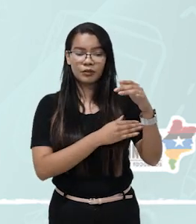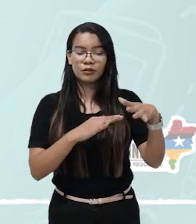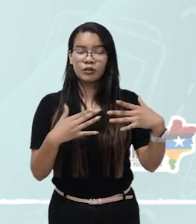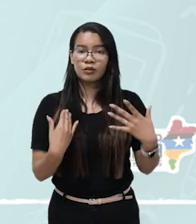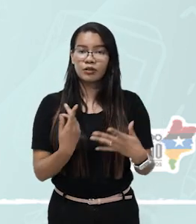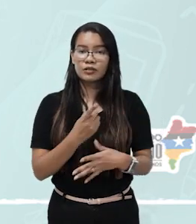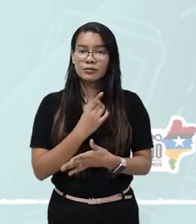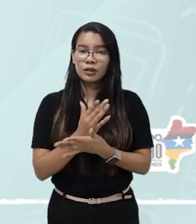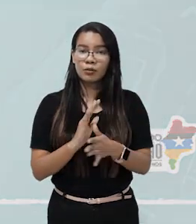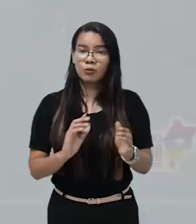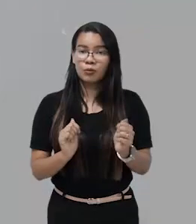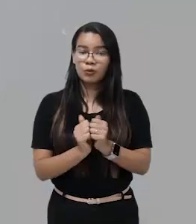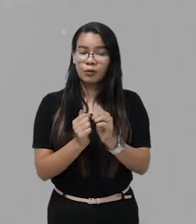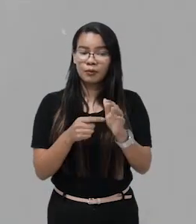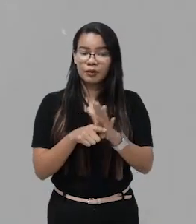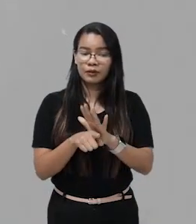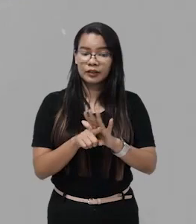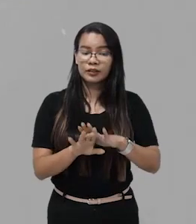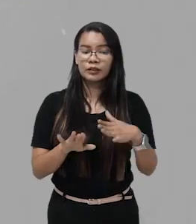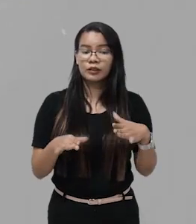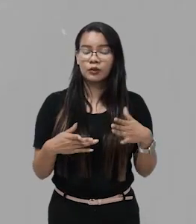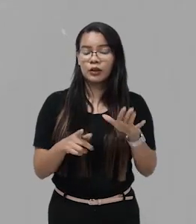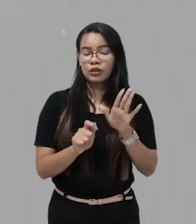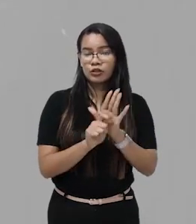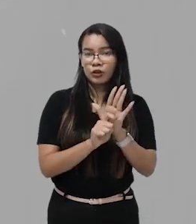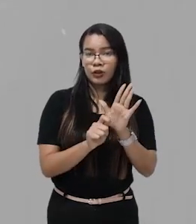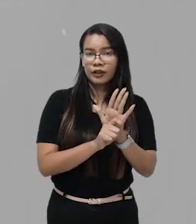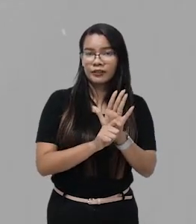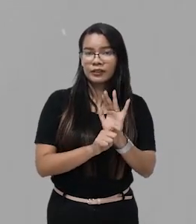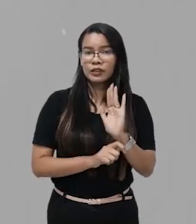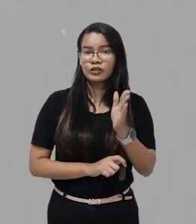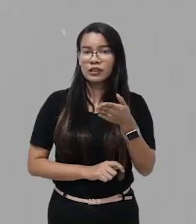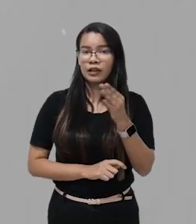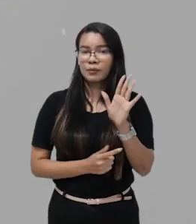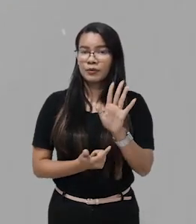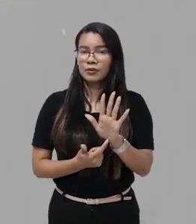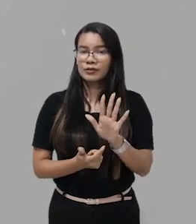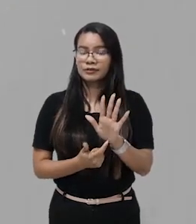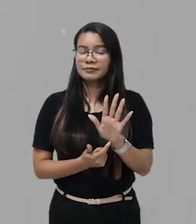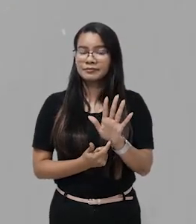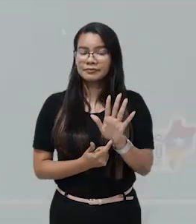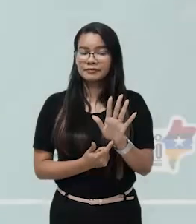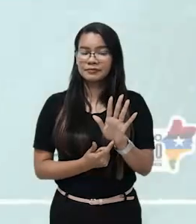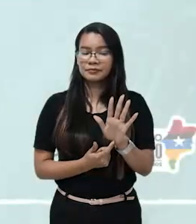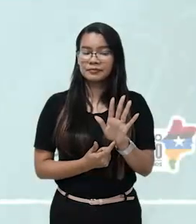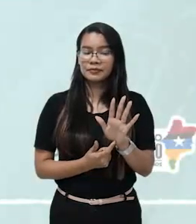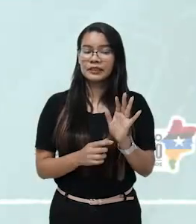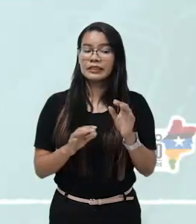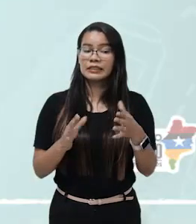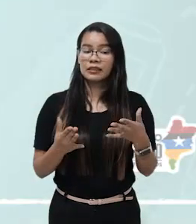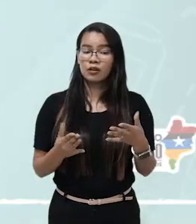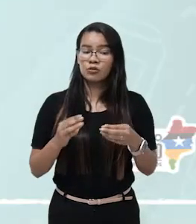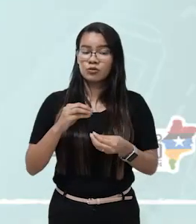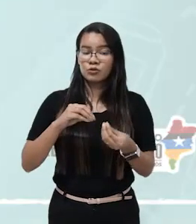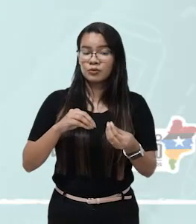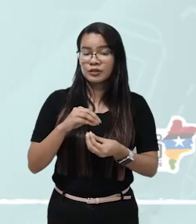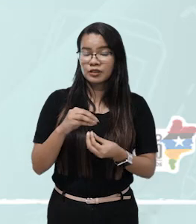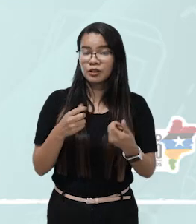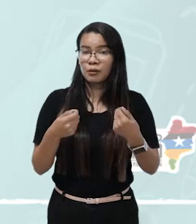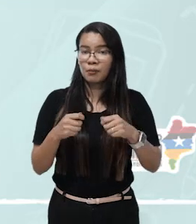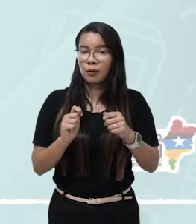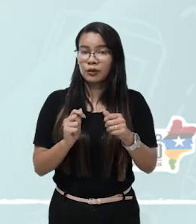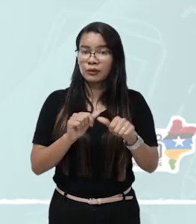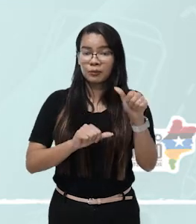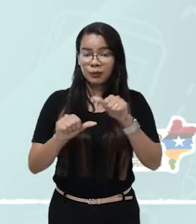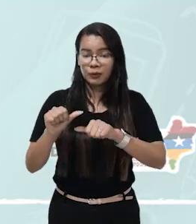Então, drogas. Já mostrei esse slide aqui para vocês, vamos relembrar. São substâncias capazes de alterar o funcionamento do